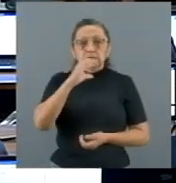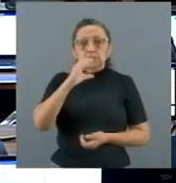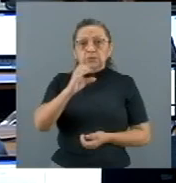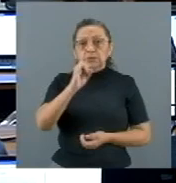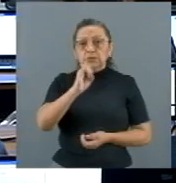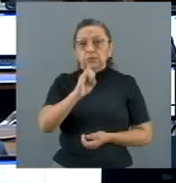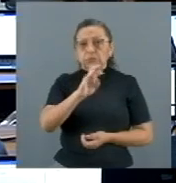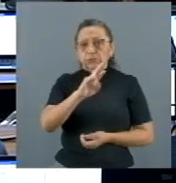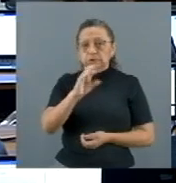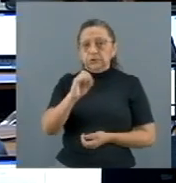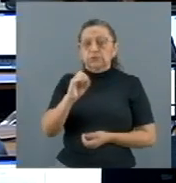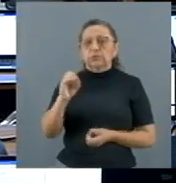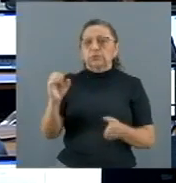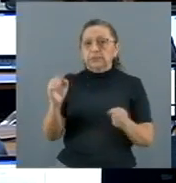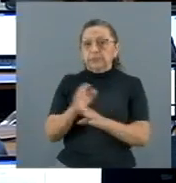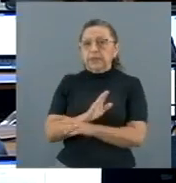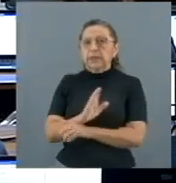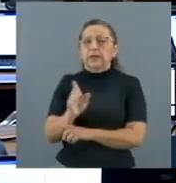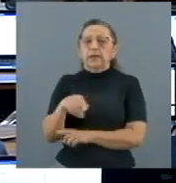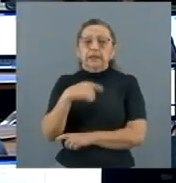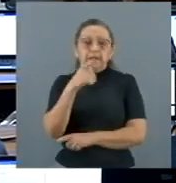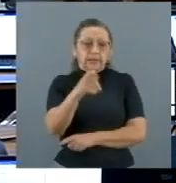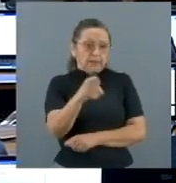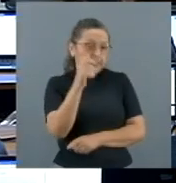Ezequiele, ela queria responder a um